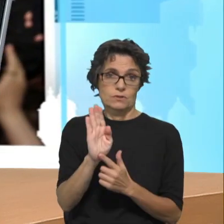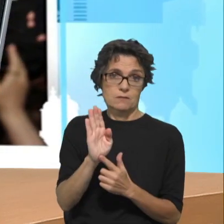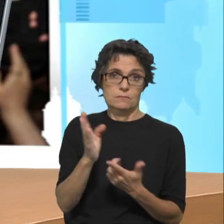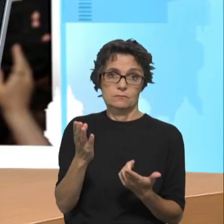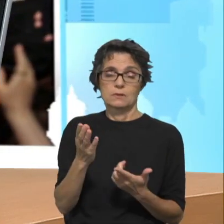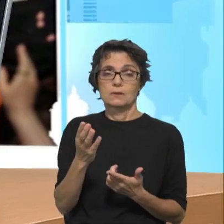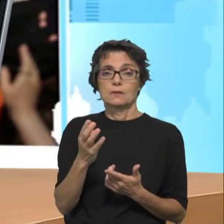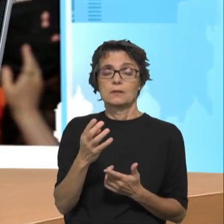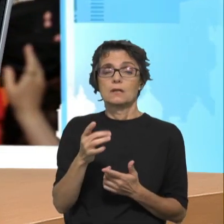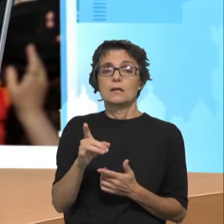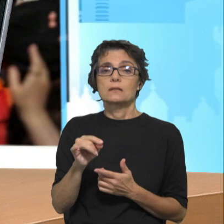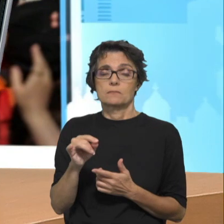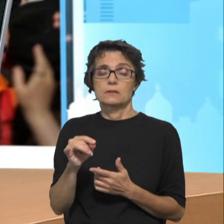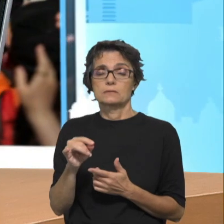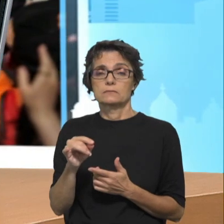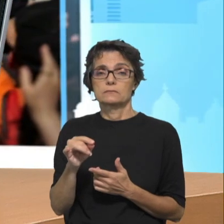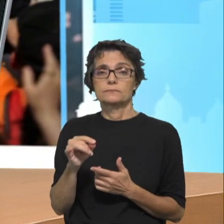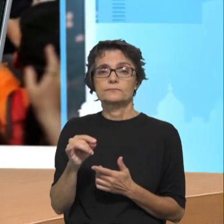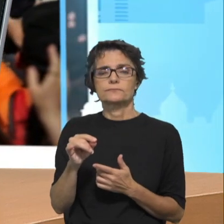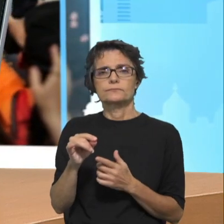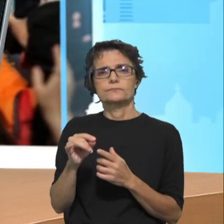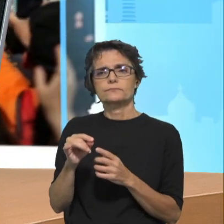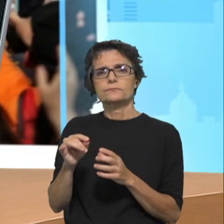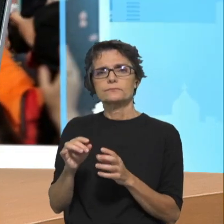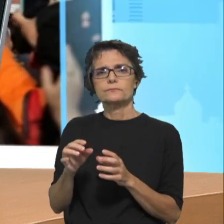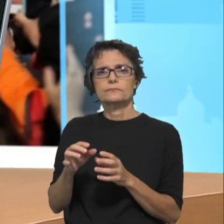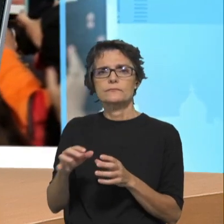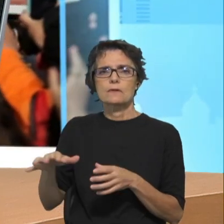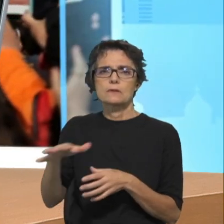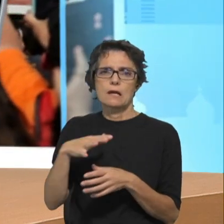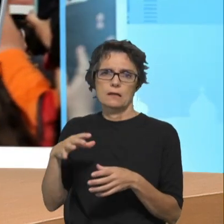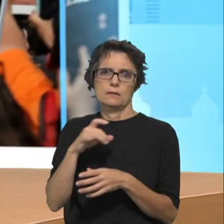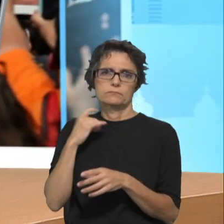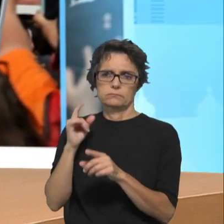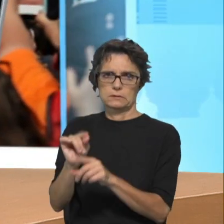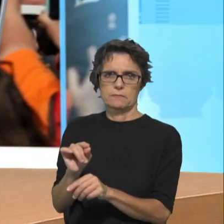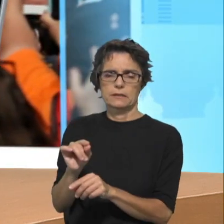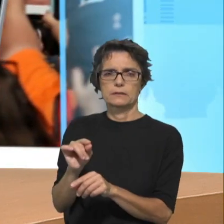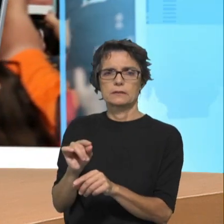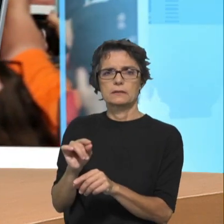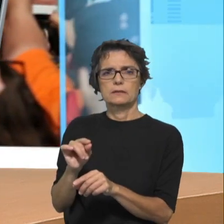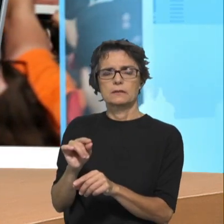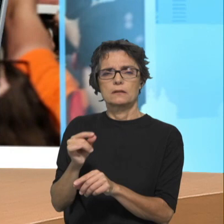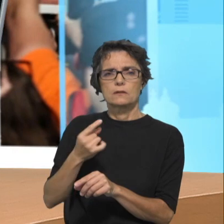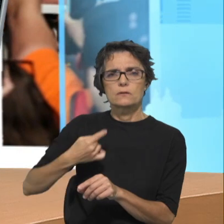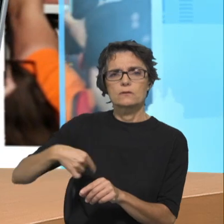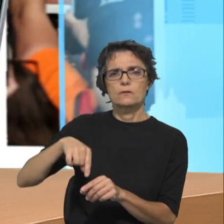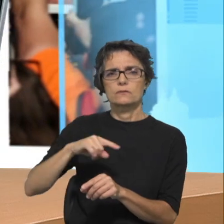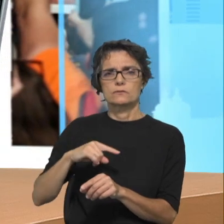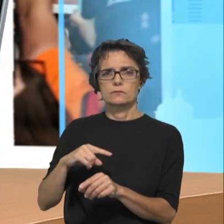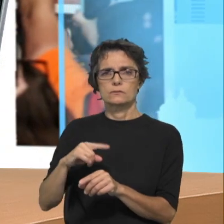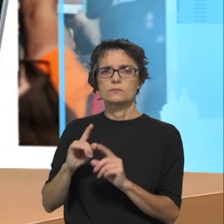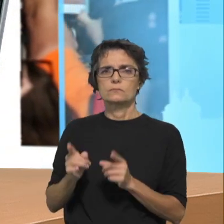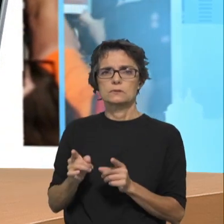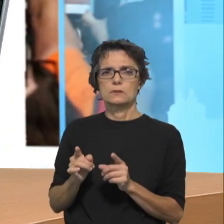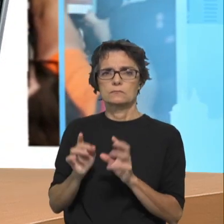todas e também as do âmbito eclesial, que tendo começado à partida com o cuidado